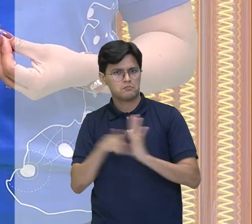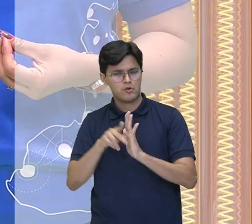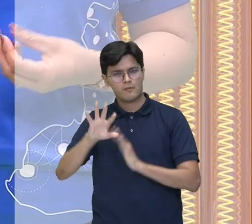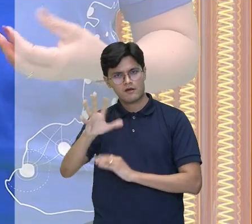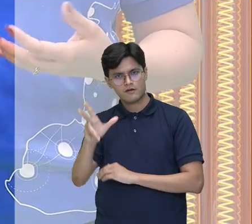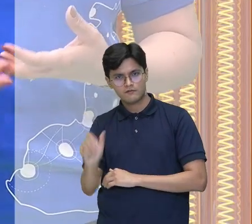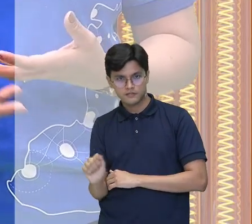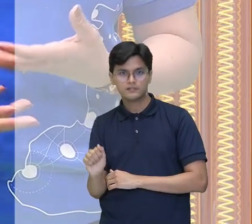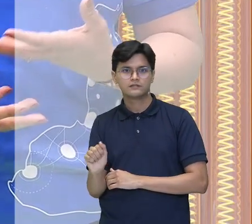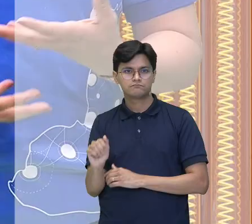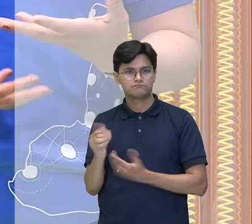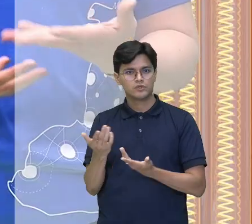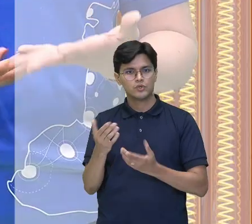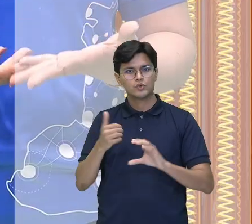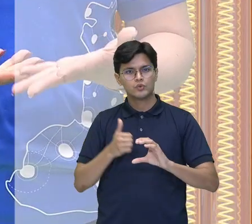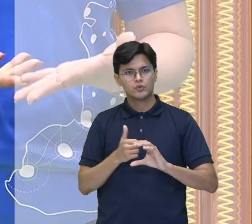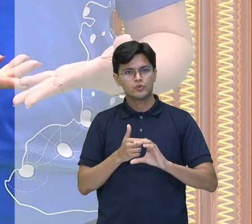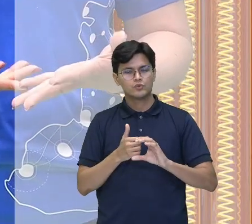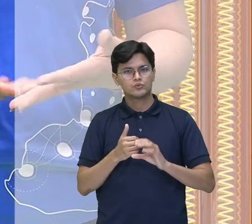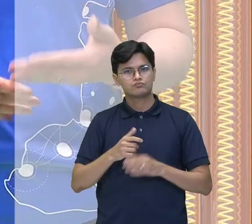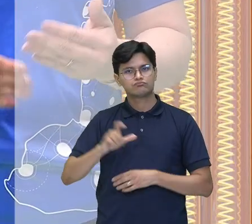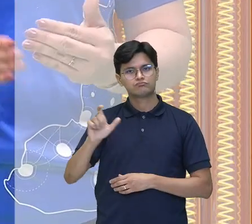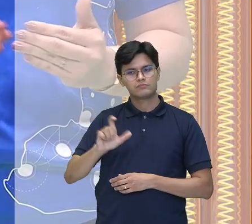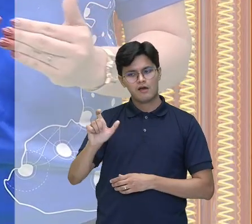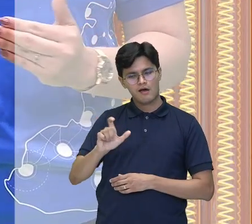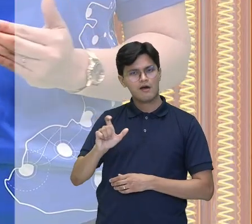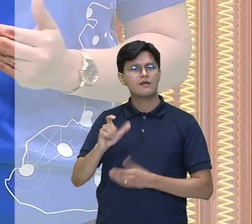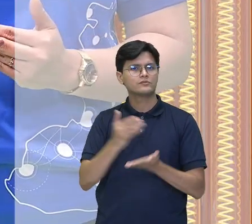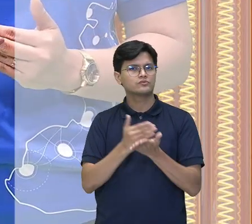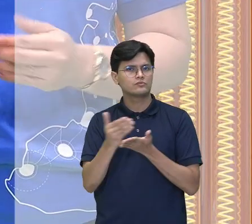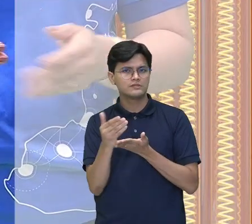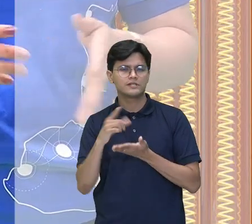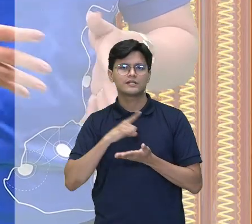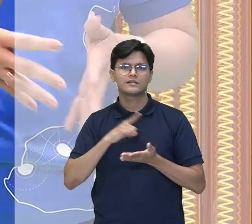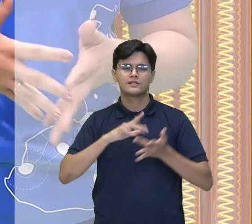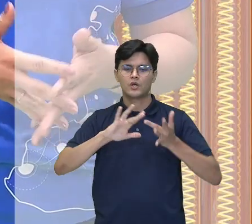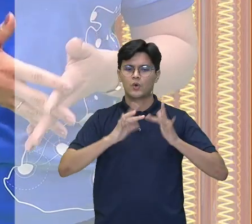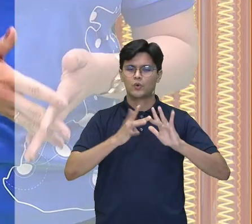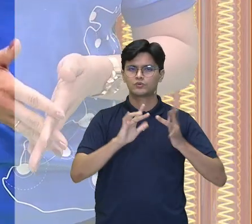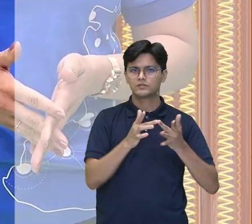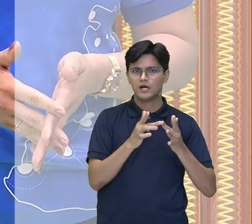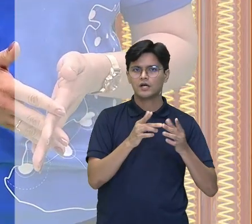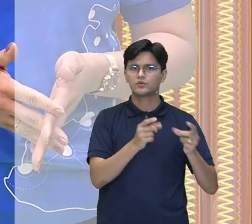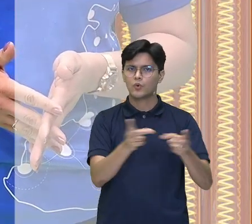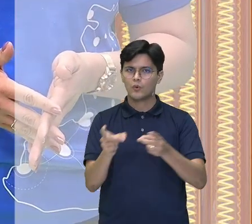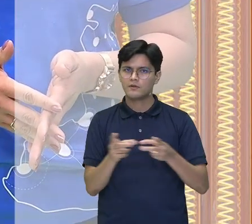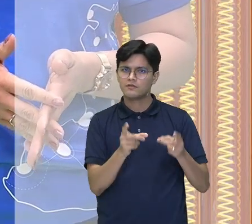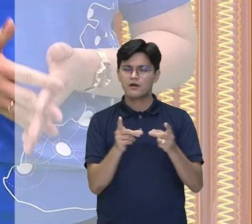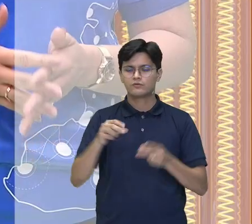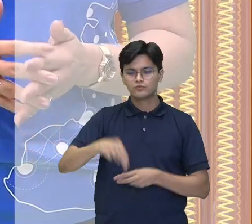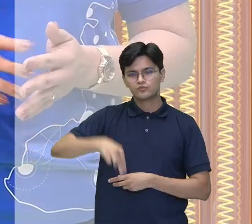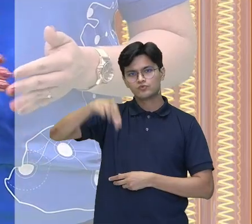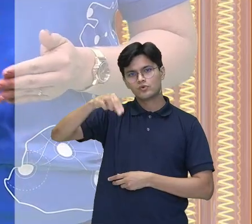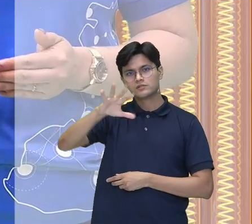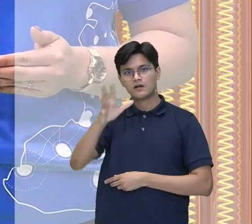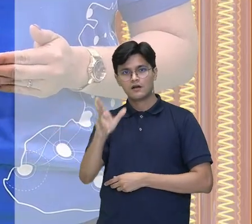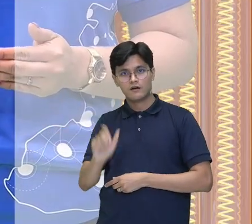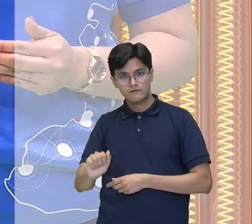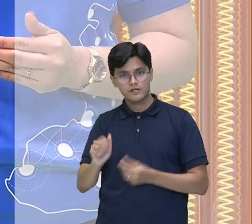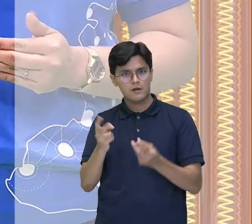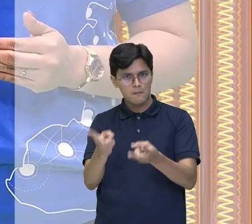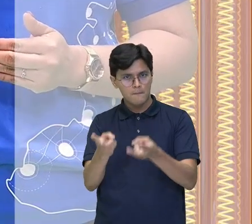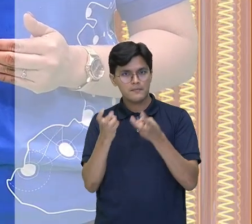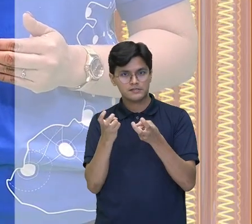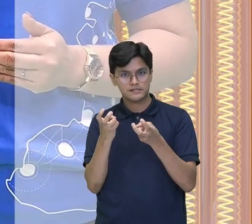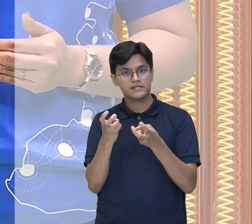século VII, quando os árabes começaram a ter contatos comerciais com o norte da África. Observem que a